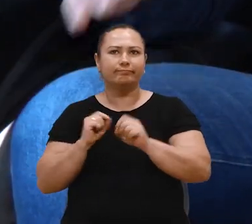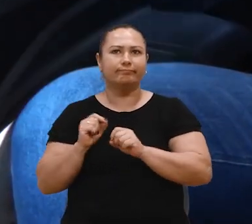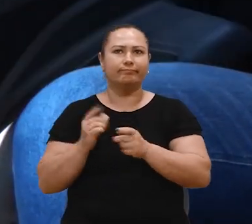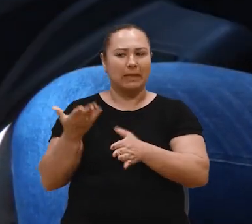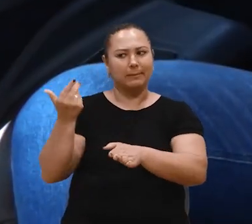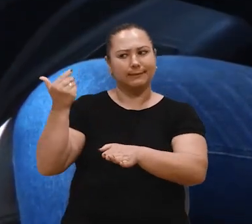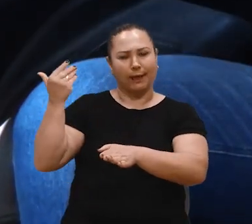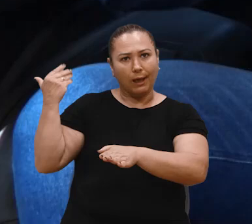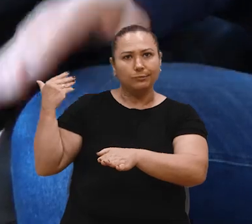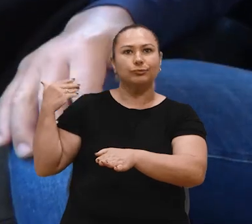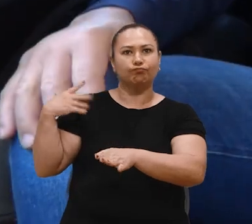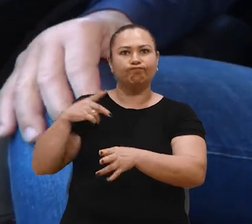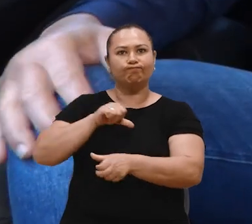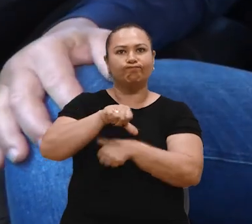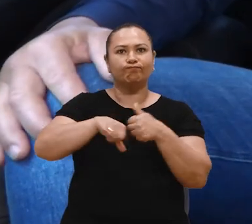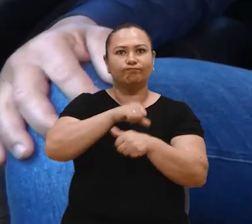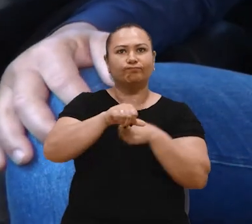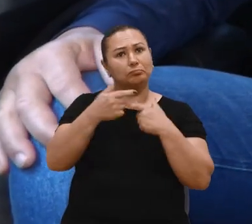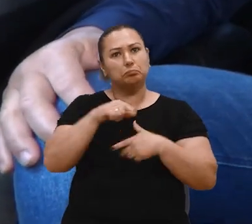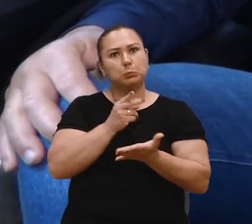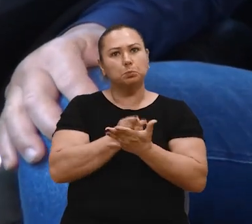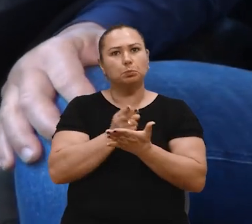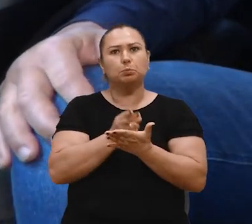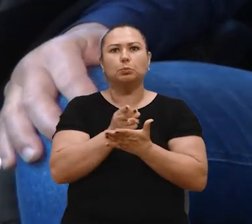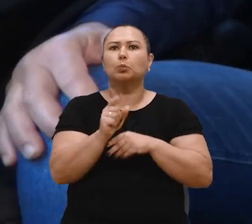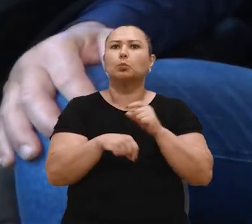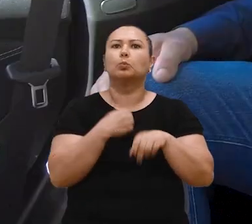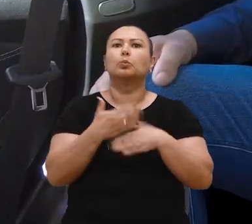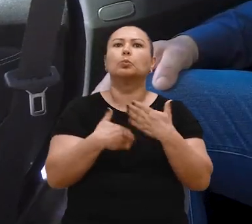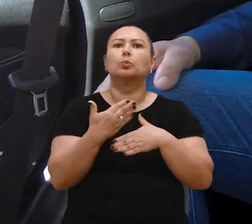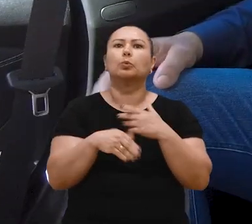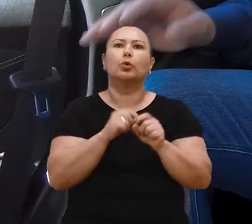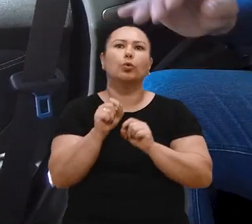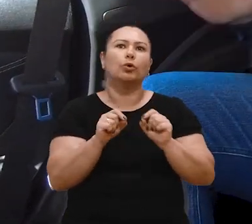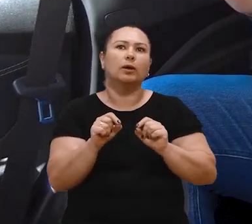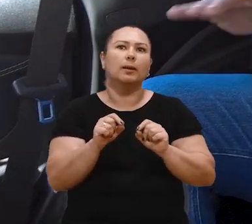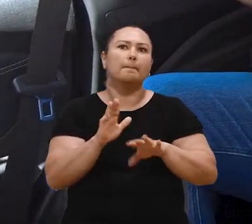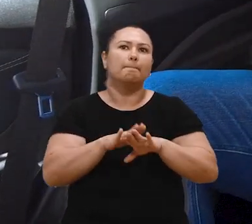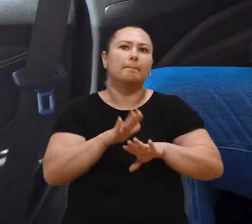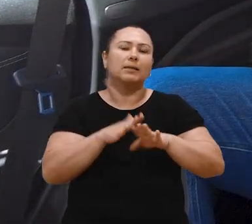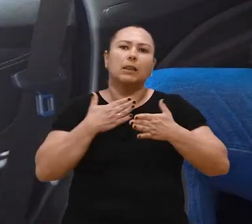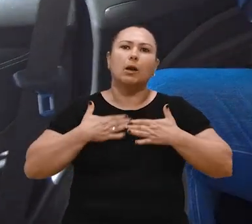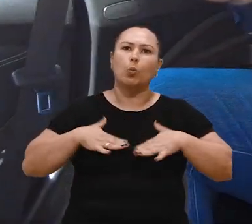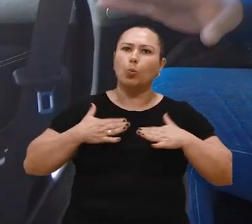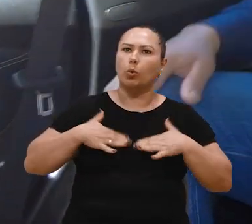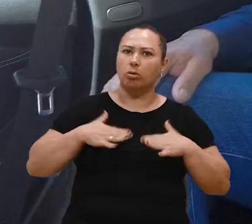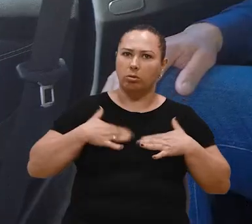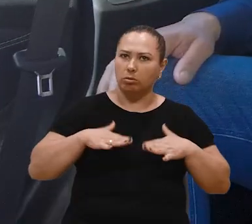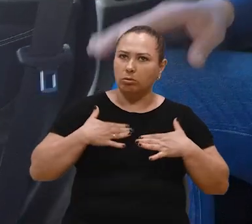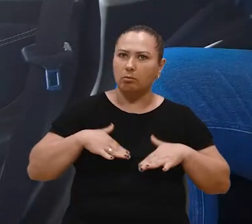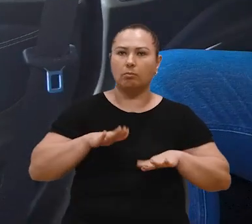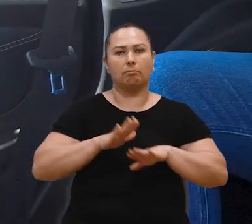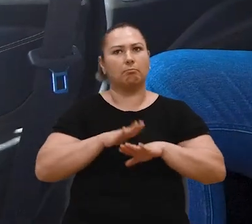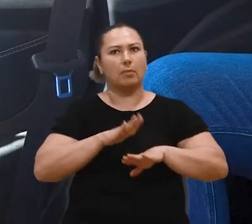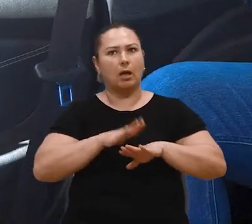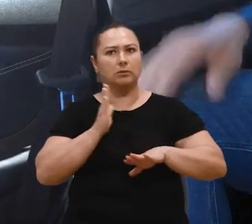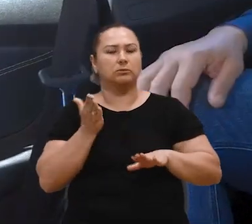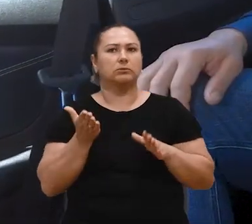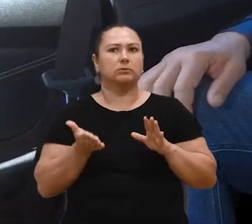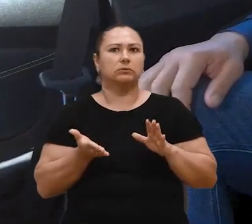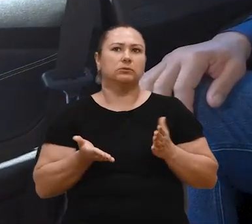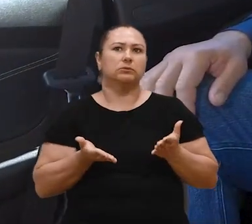por questões passadas. Então a gente se manteve um pouquinho mais, relativamente um pouco mais tranquilos, né? Um pouco